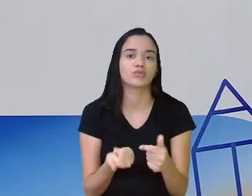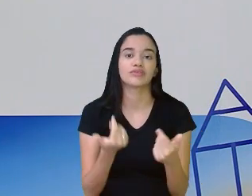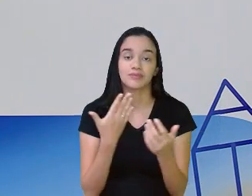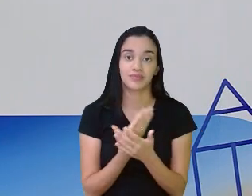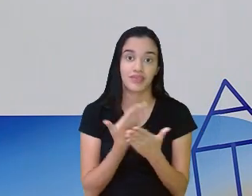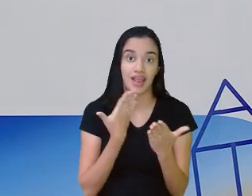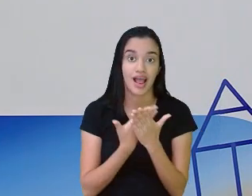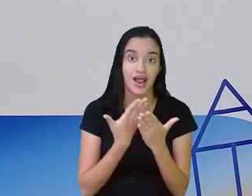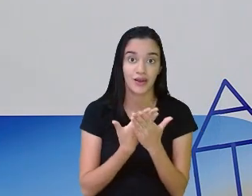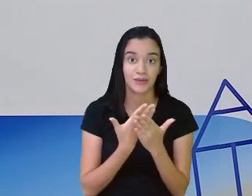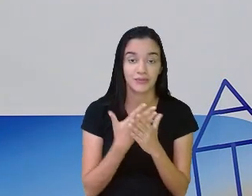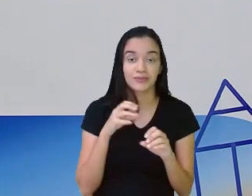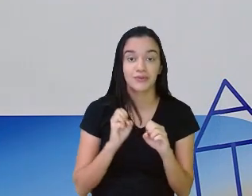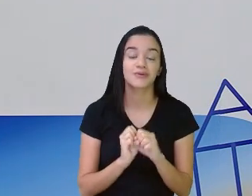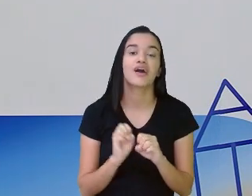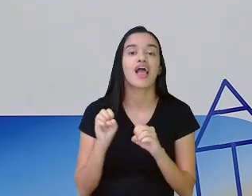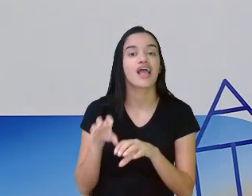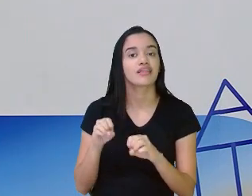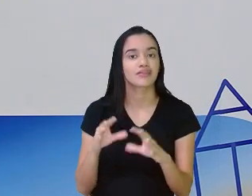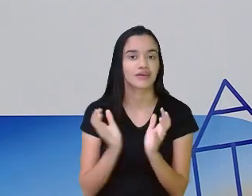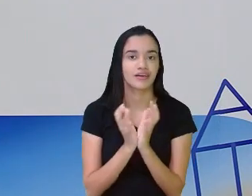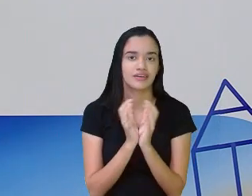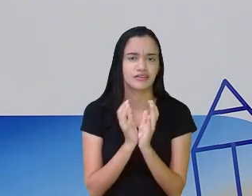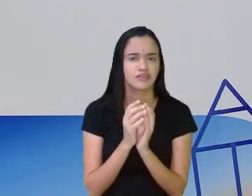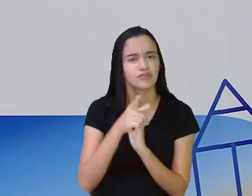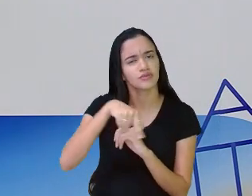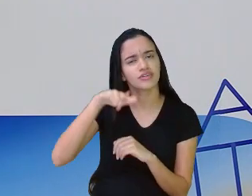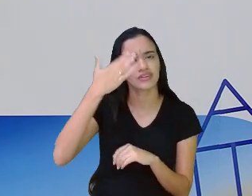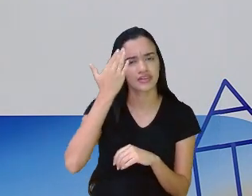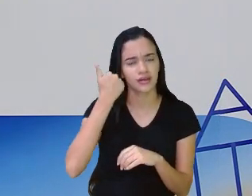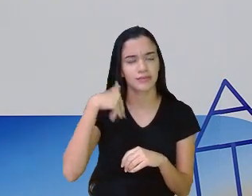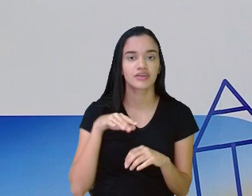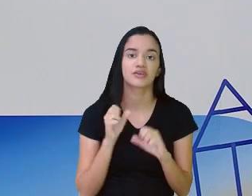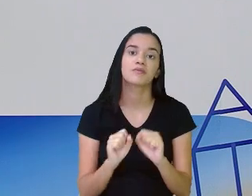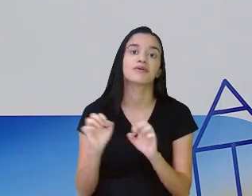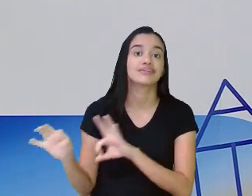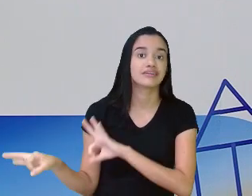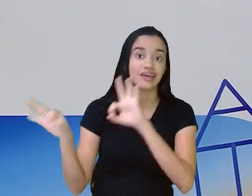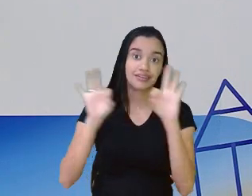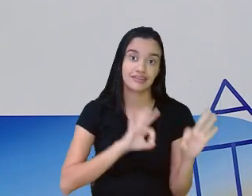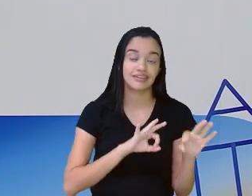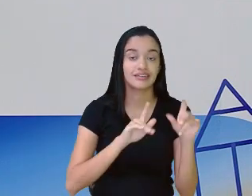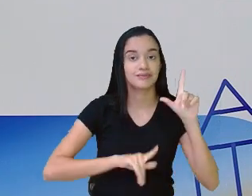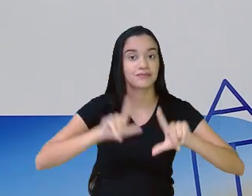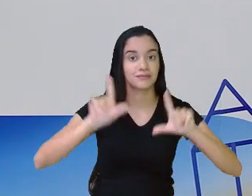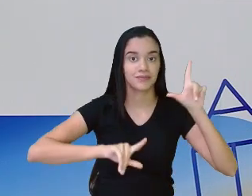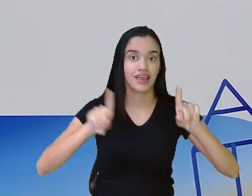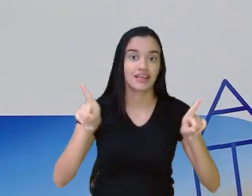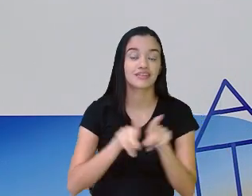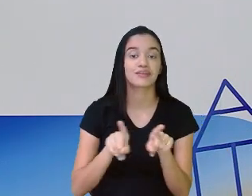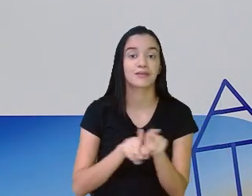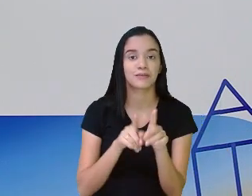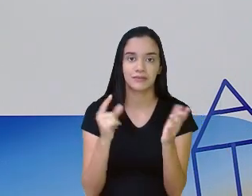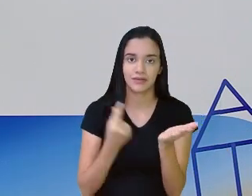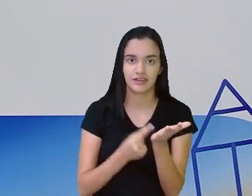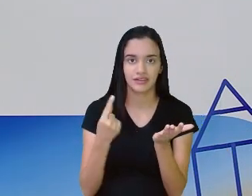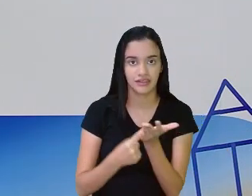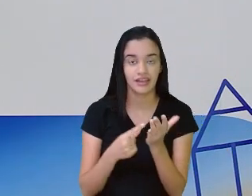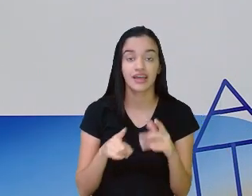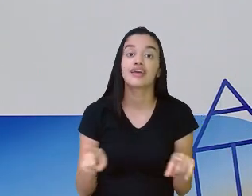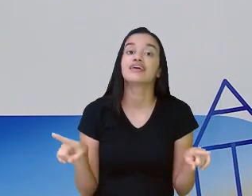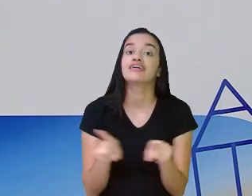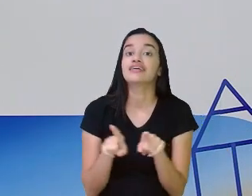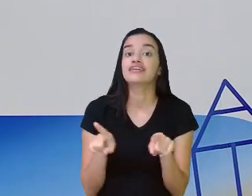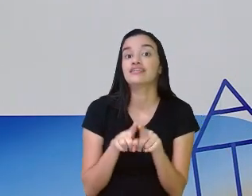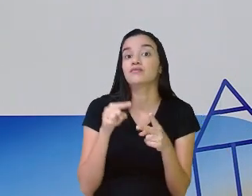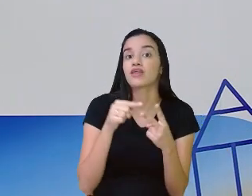do Educa, né? Bom, você já sabe que pode assistir às aulas pela TV e pelo aplicativo. Além